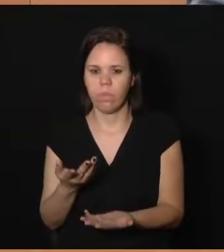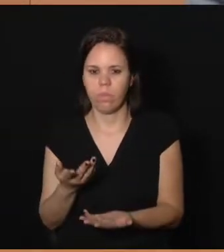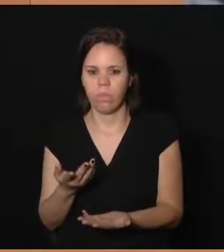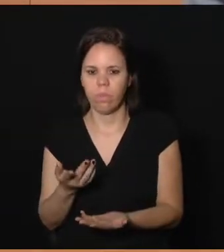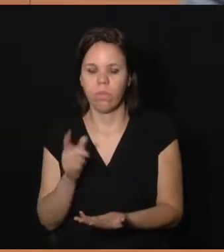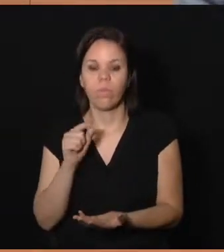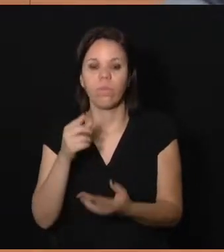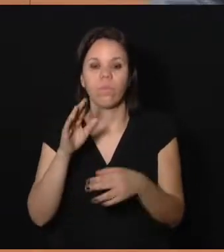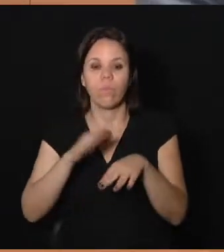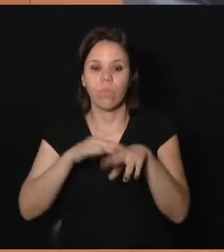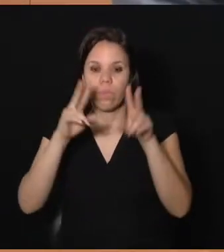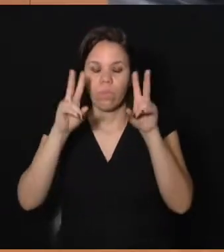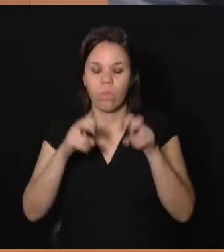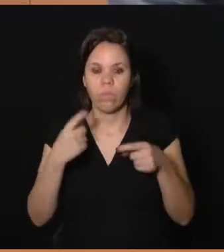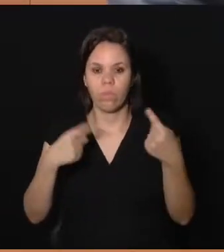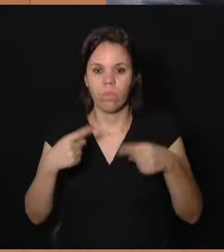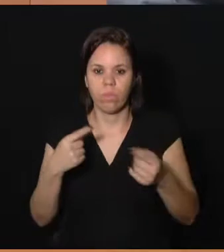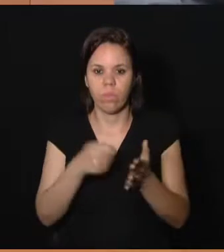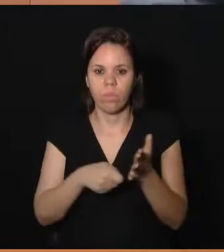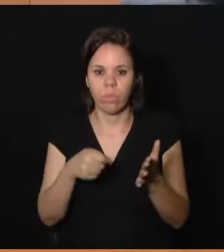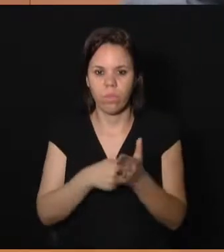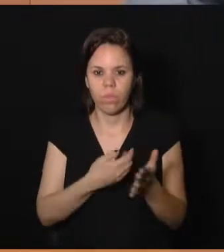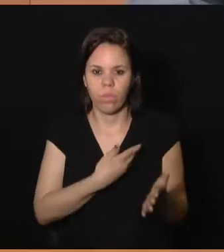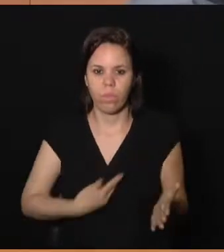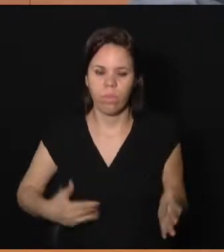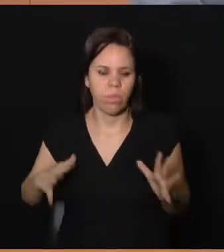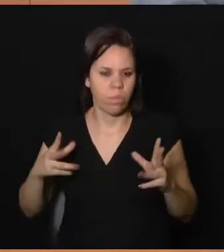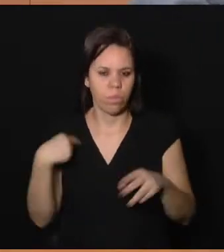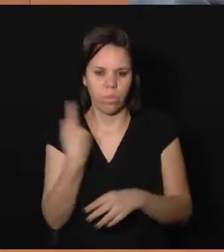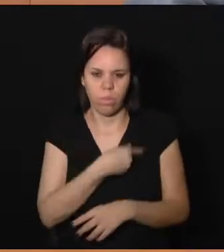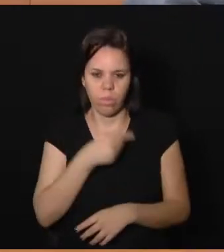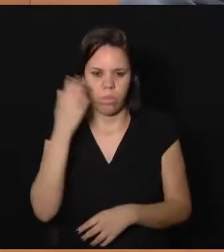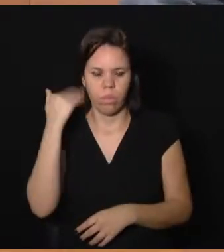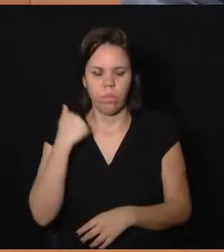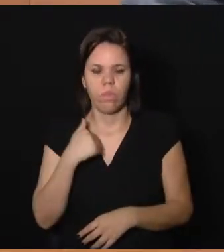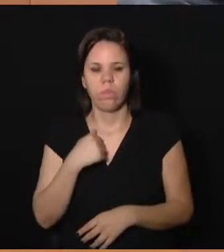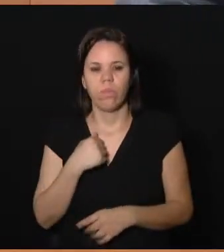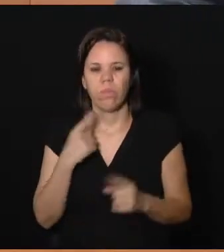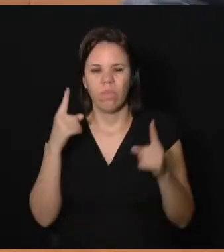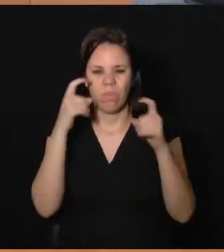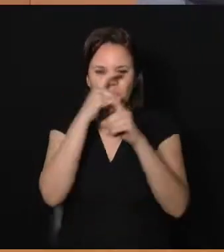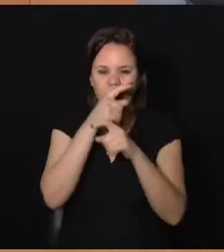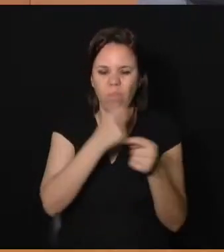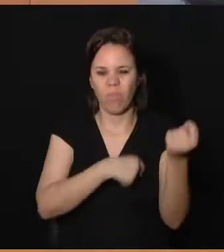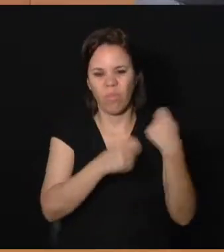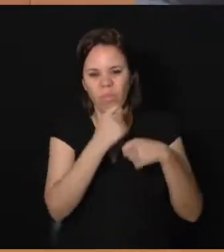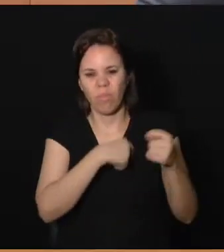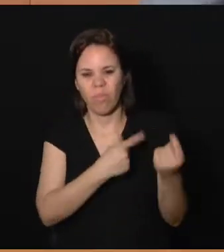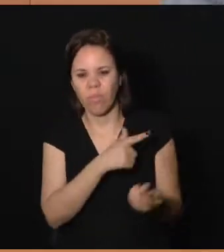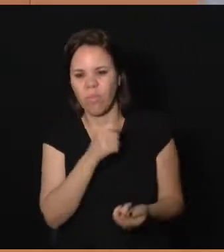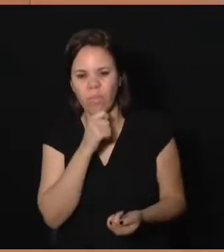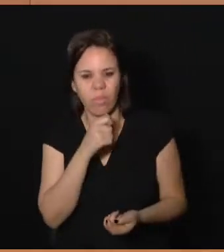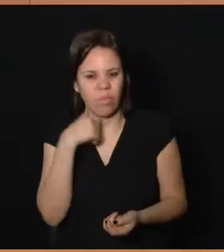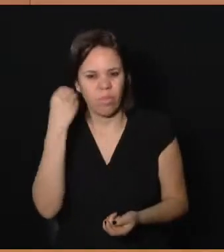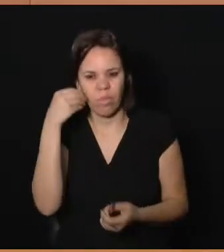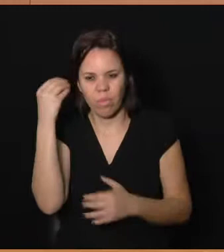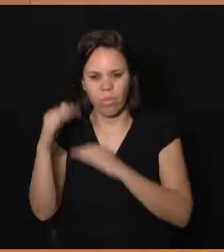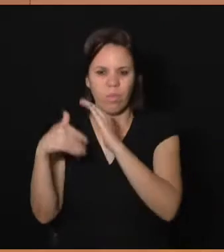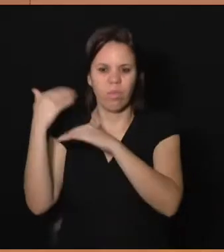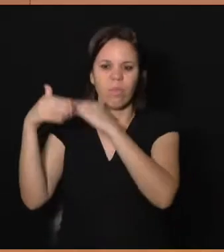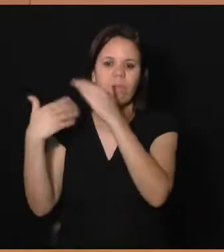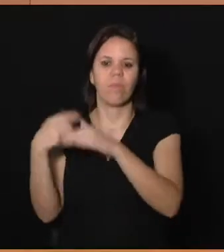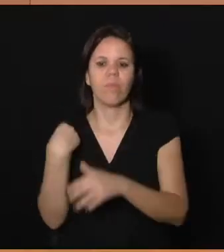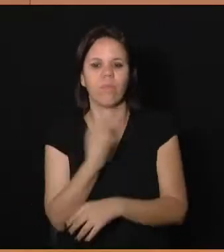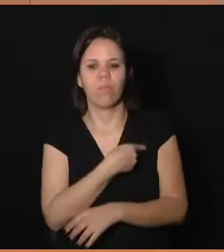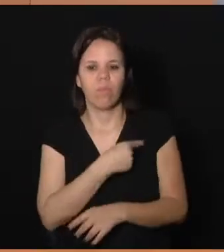questões políticas são fundamentais. O governo, e todos nós sabemos ali das dificuldades, economicamente a gente ainda não tem o desenvolvimento que